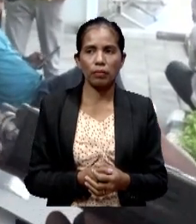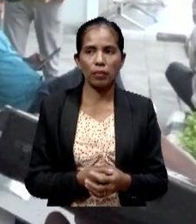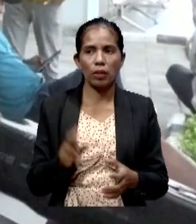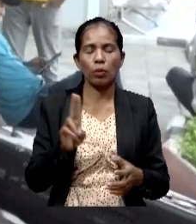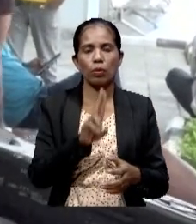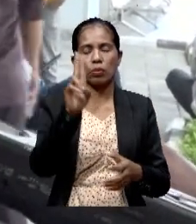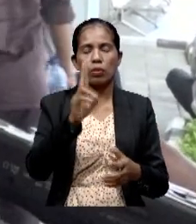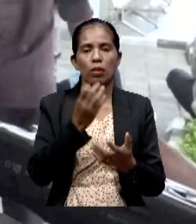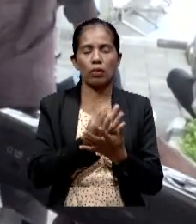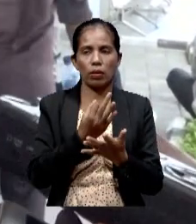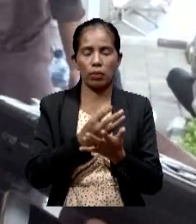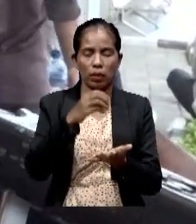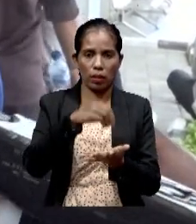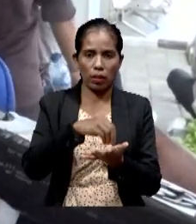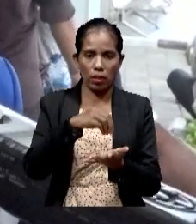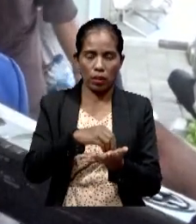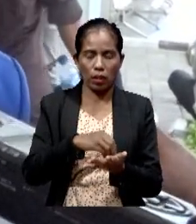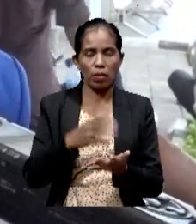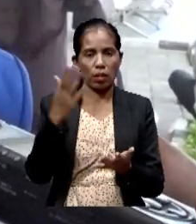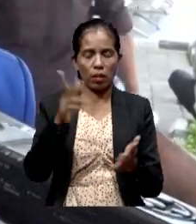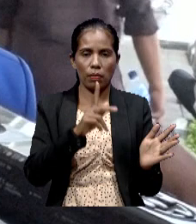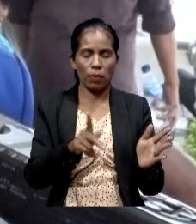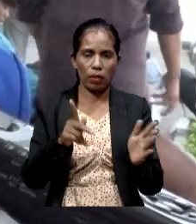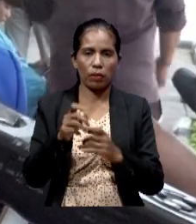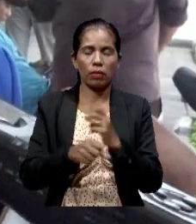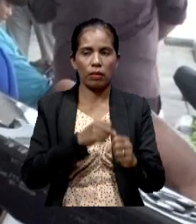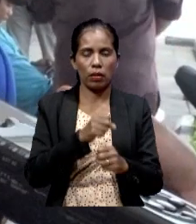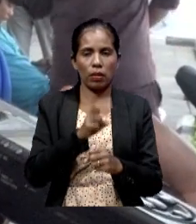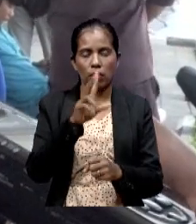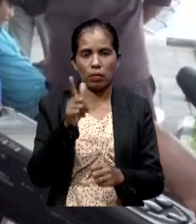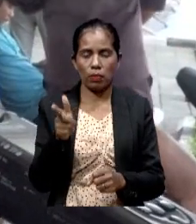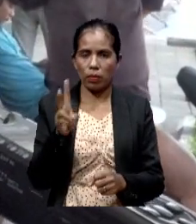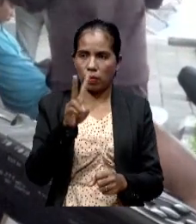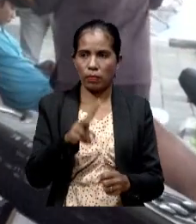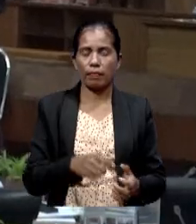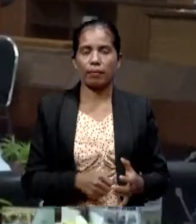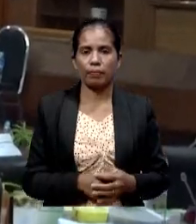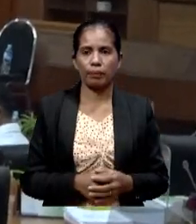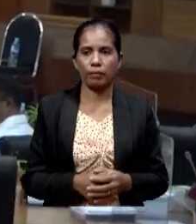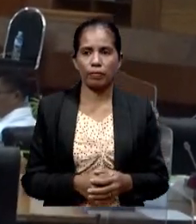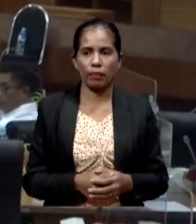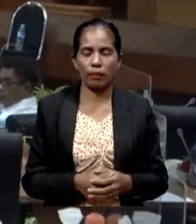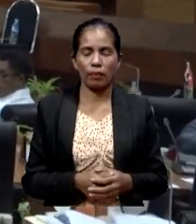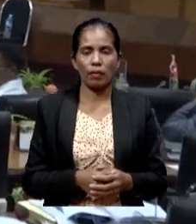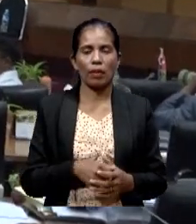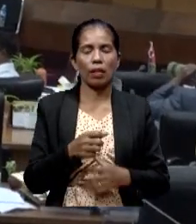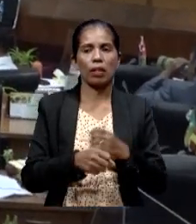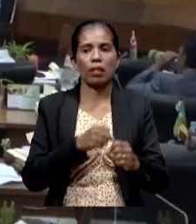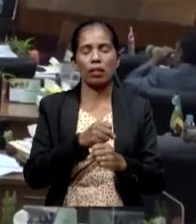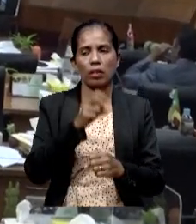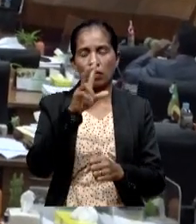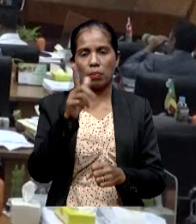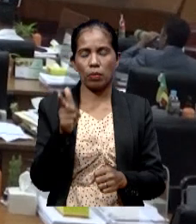executor orsamento sir ne tau ya plano anual. Mane maka. É lamentável. E hari um rua ou nulo resin rua